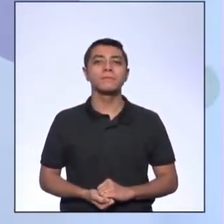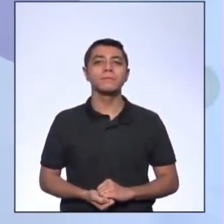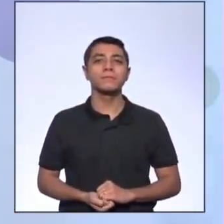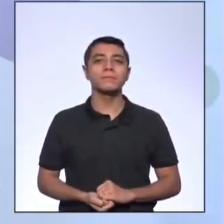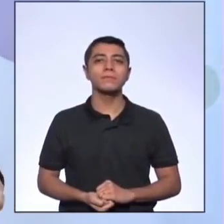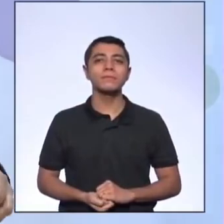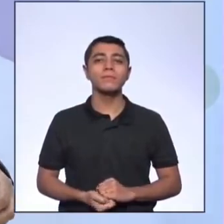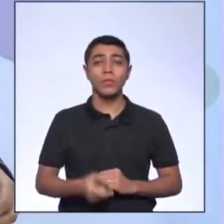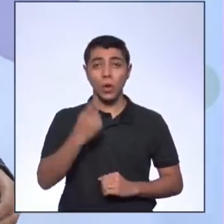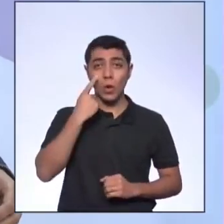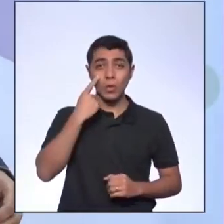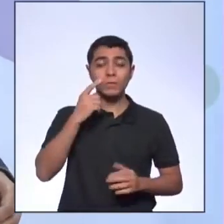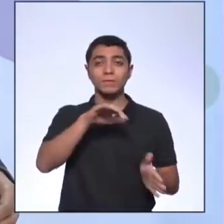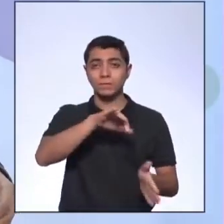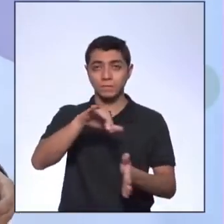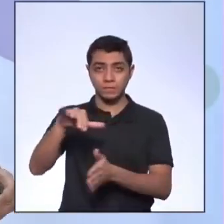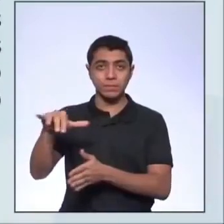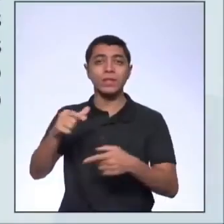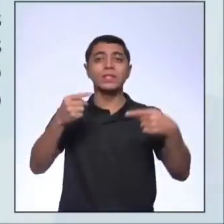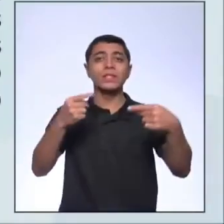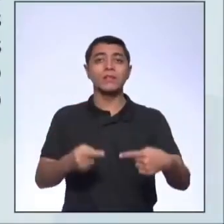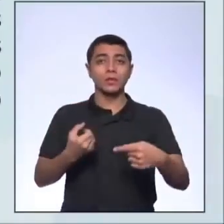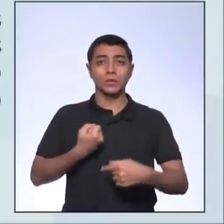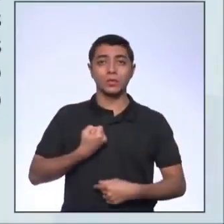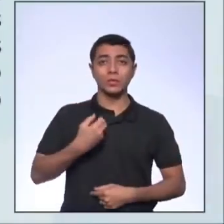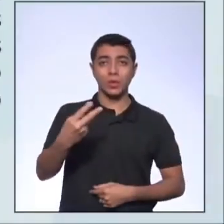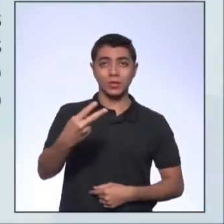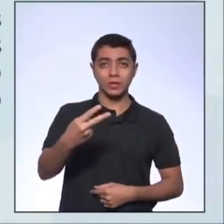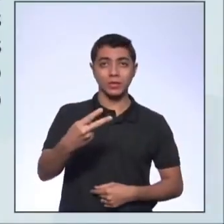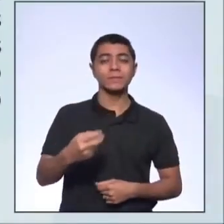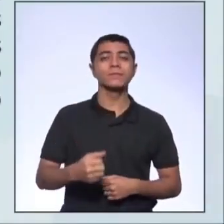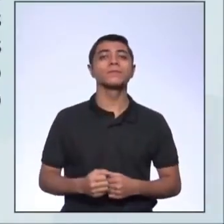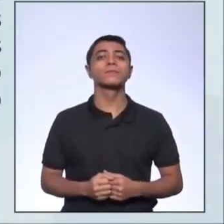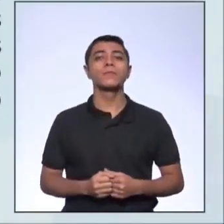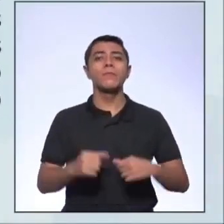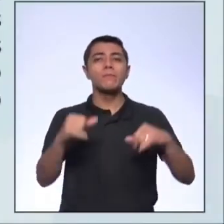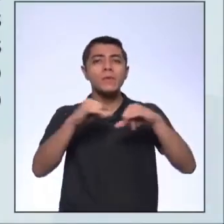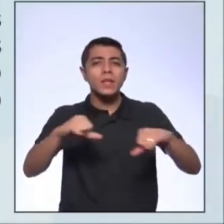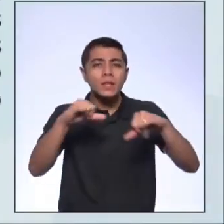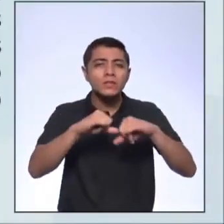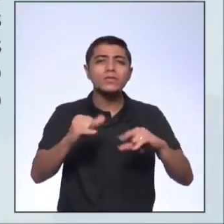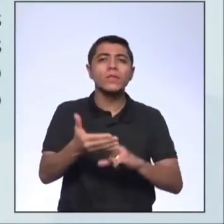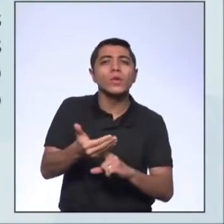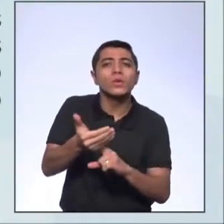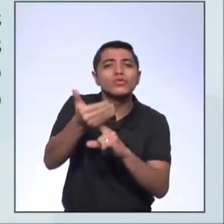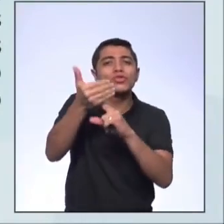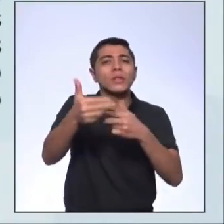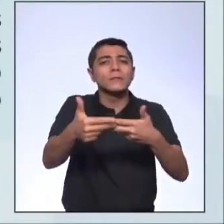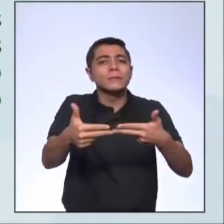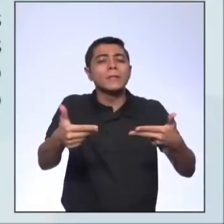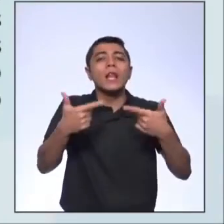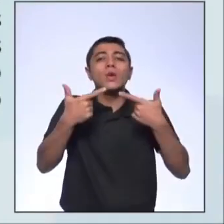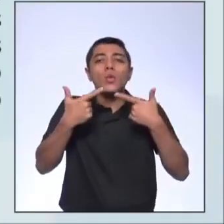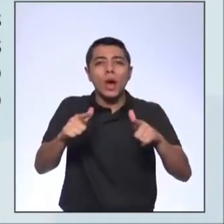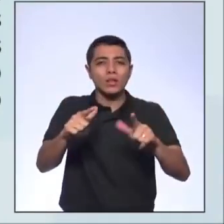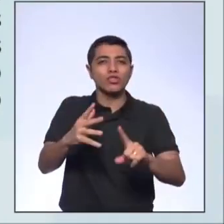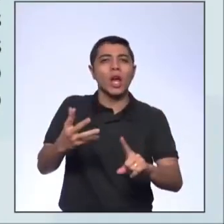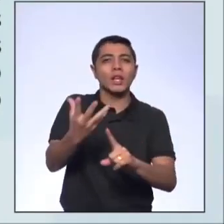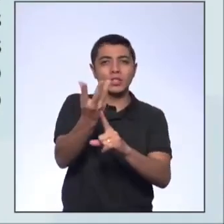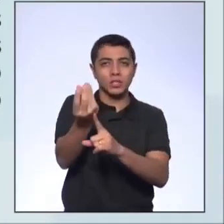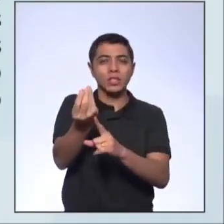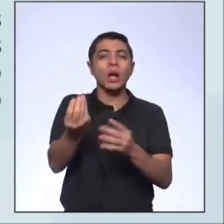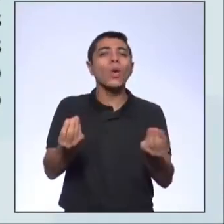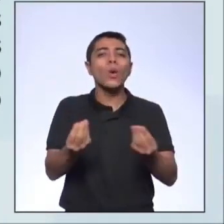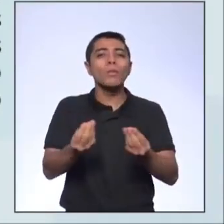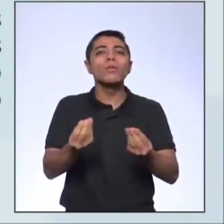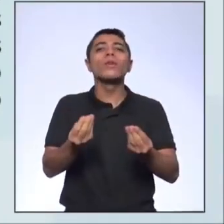Olha só, desafio 2 para nós aí. Utilização das mídias e da tecnologia pelas diversas linguagens artísticas. Em relação a